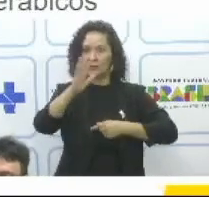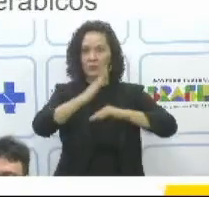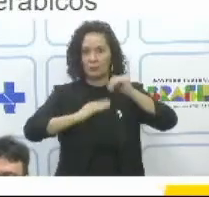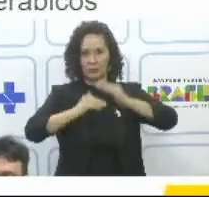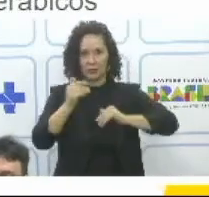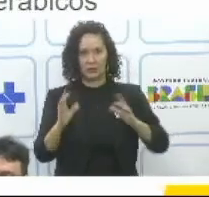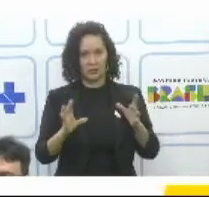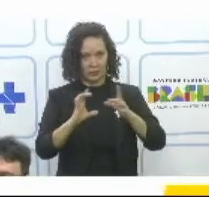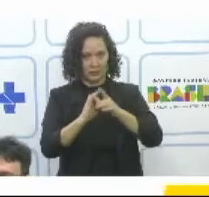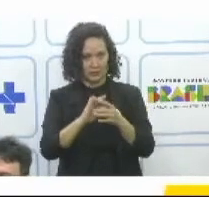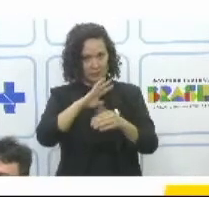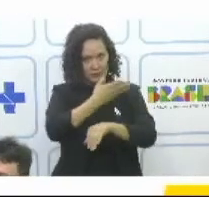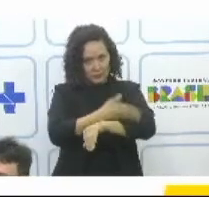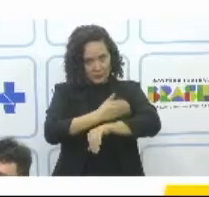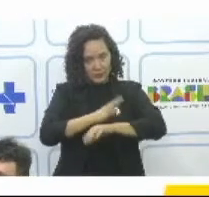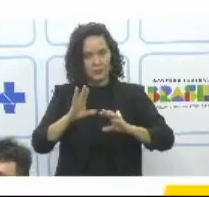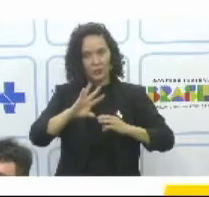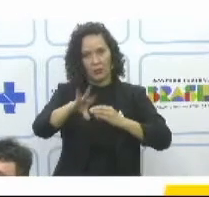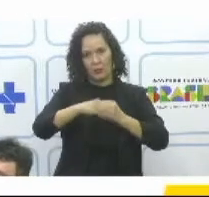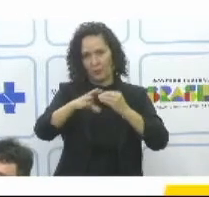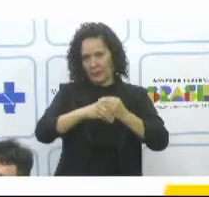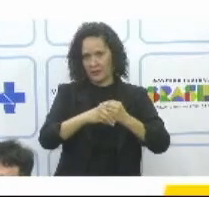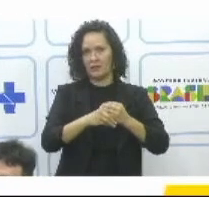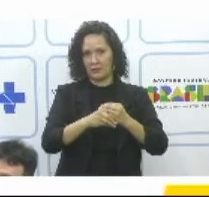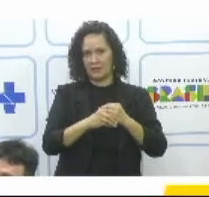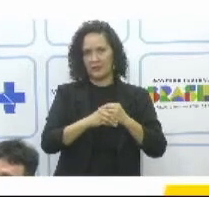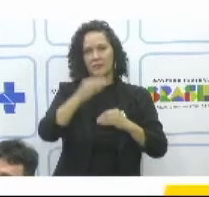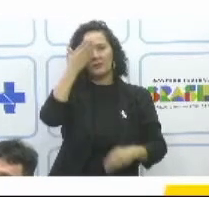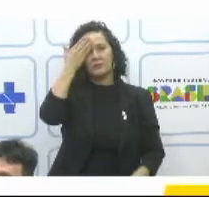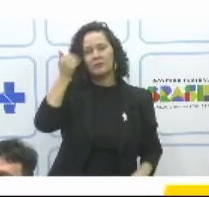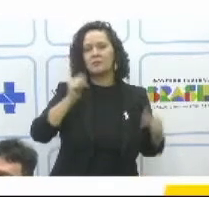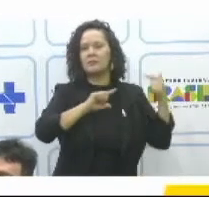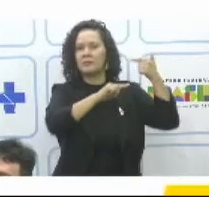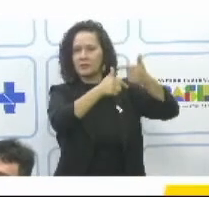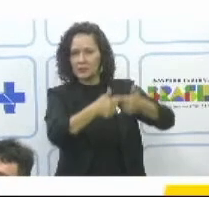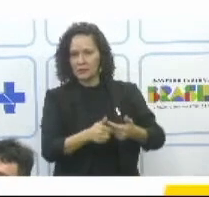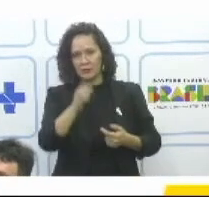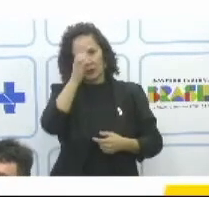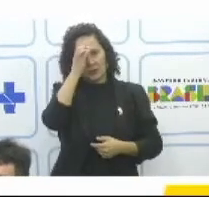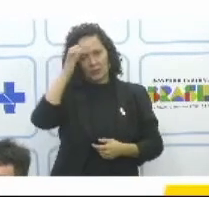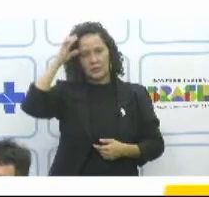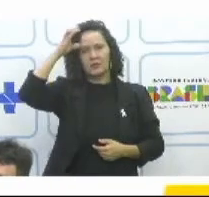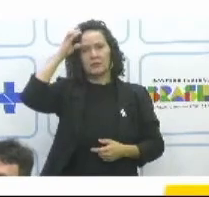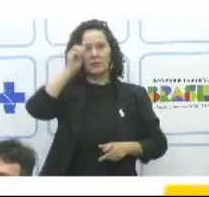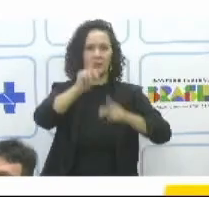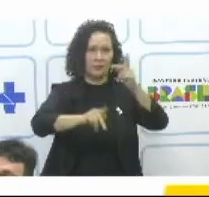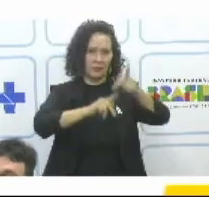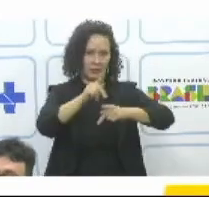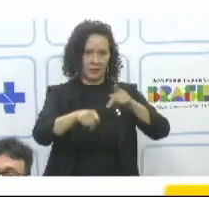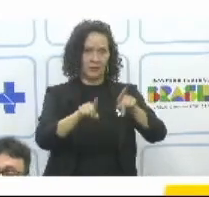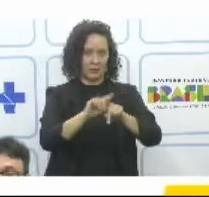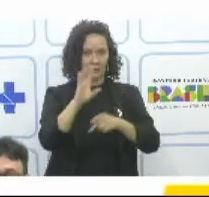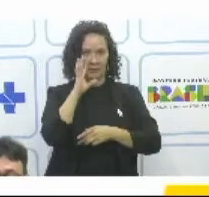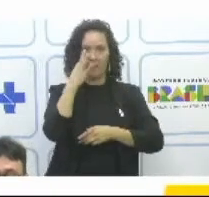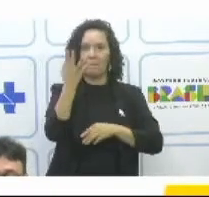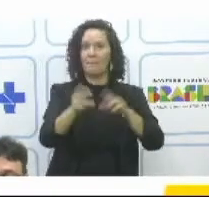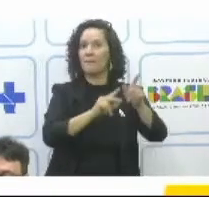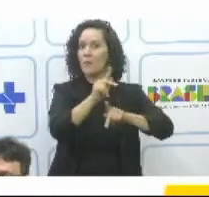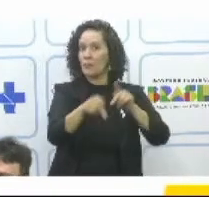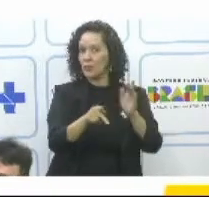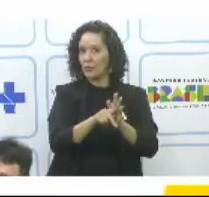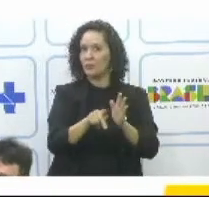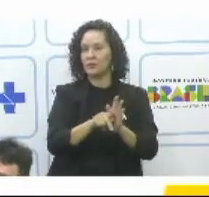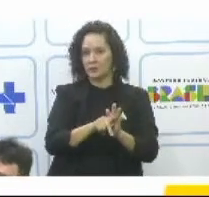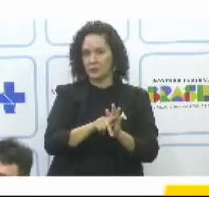Práticas Integrativas e Complementares, né? Então, saberes tradicionais, né, e populares realizados pela